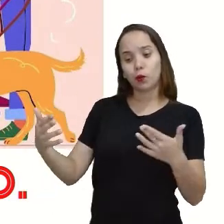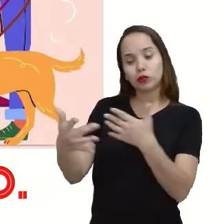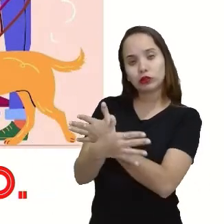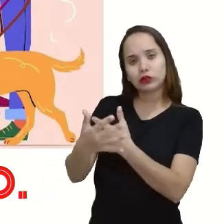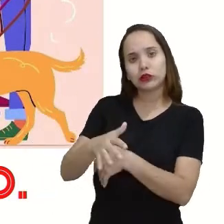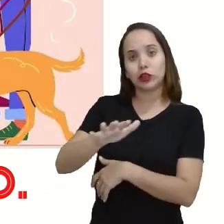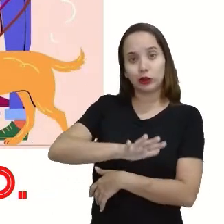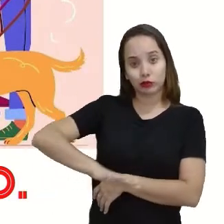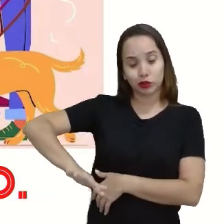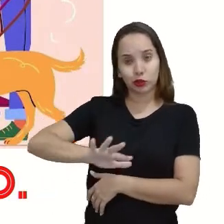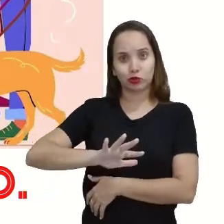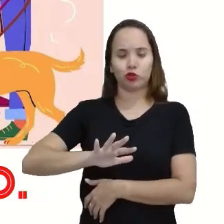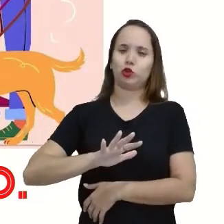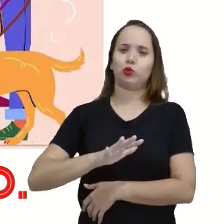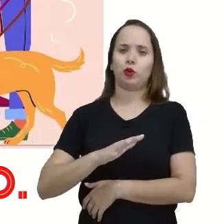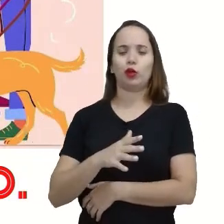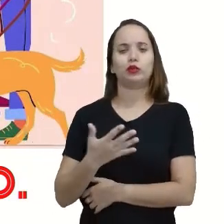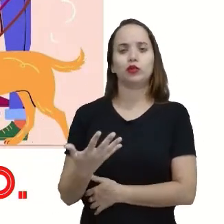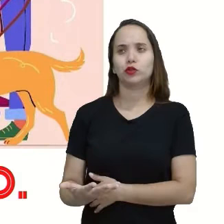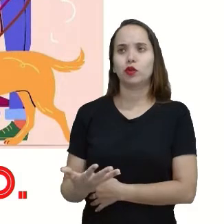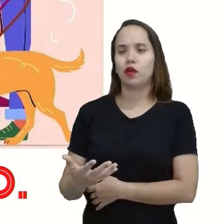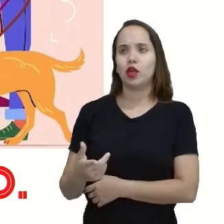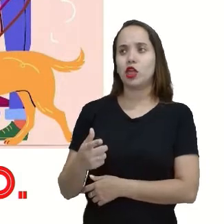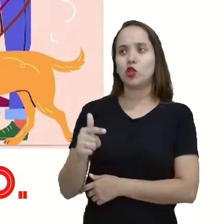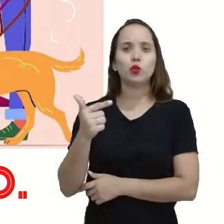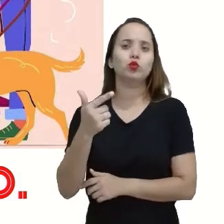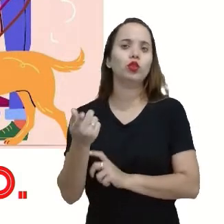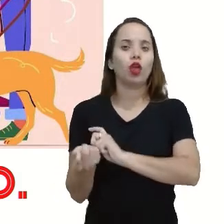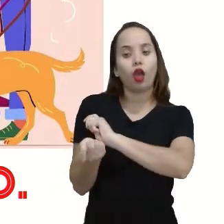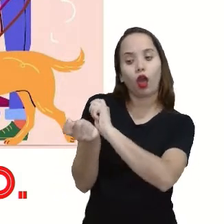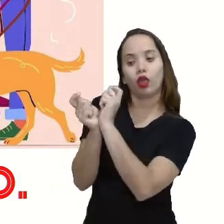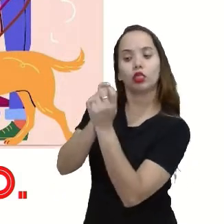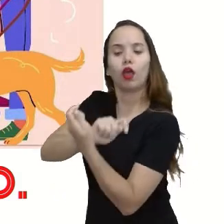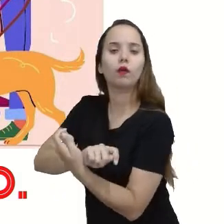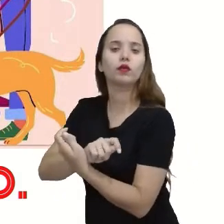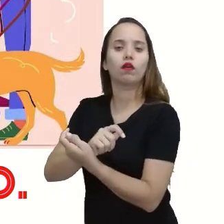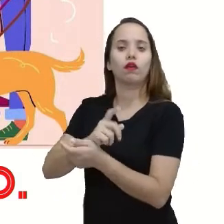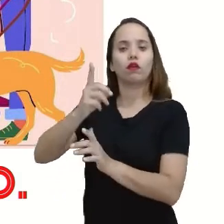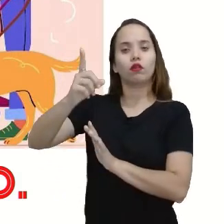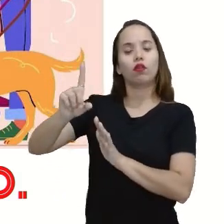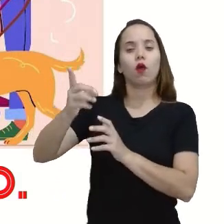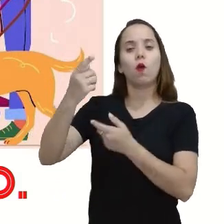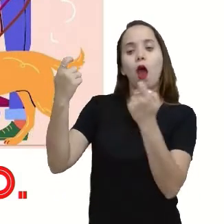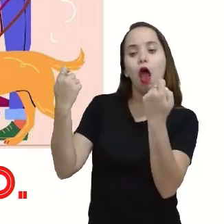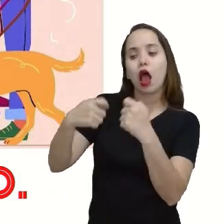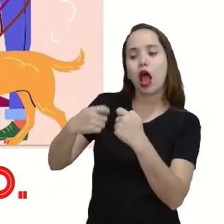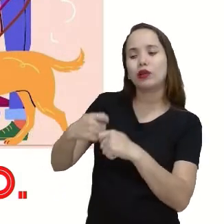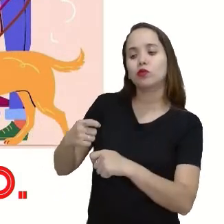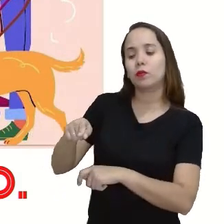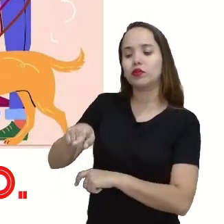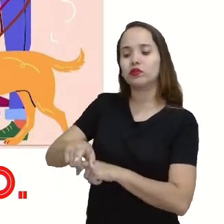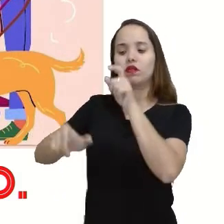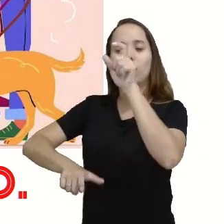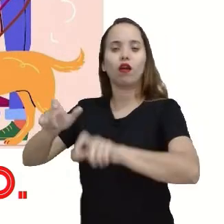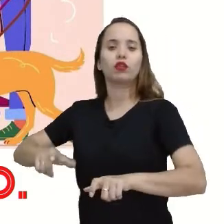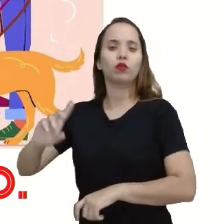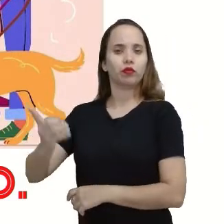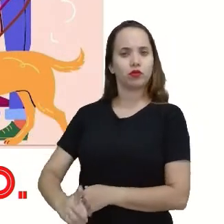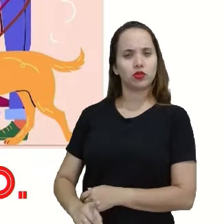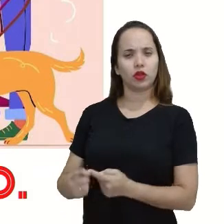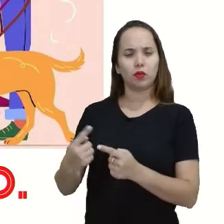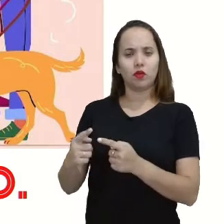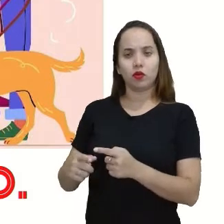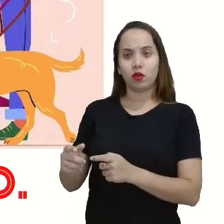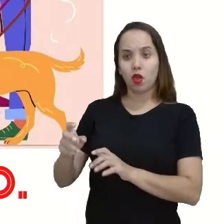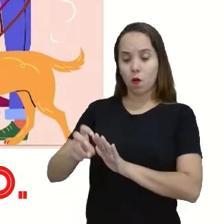espaços é que não se adequavam a essas necessidades. Porque, por exemplo, tudo que um cadeirante